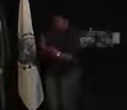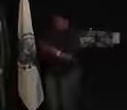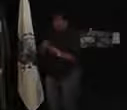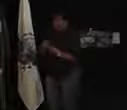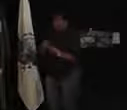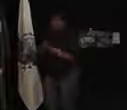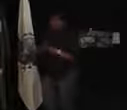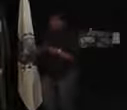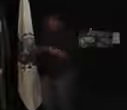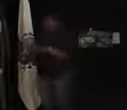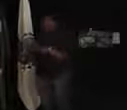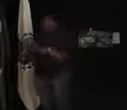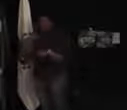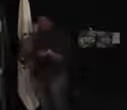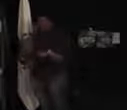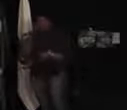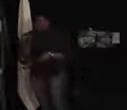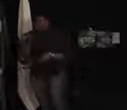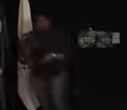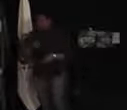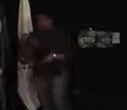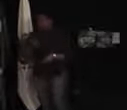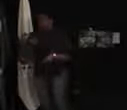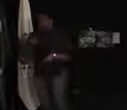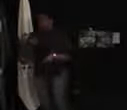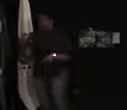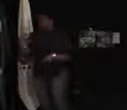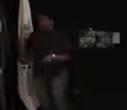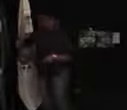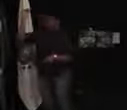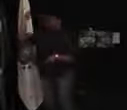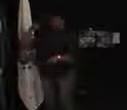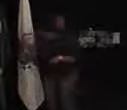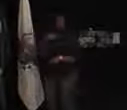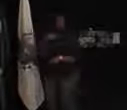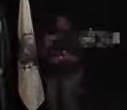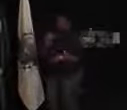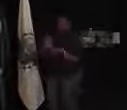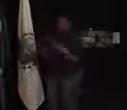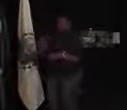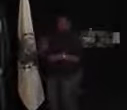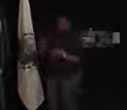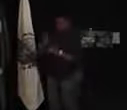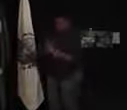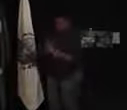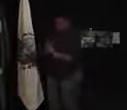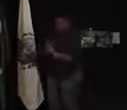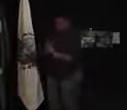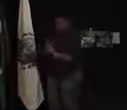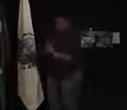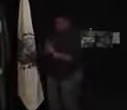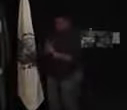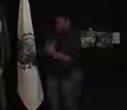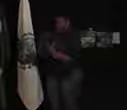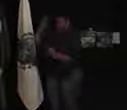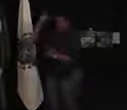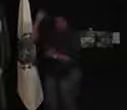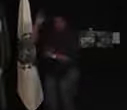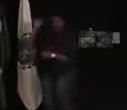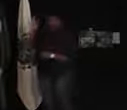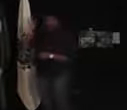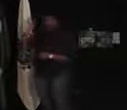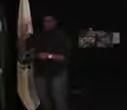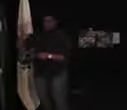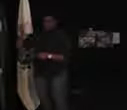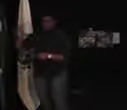Porque ele chumou primeiro a minha. Era sempre assim. E no adulto isso muitas vezes acontece. Alguma coisa não deu certo para o homem TDA, ele